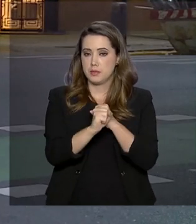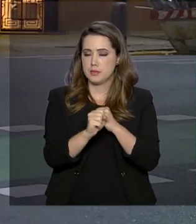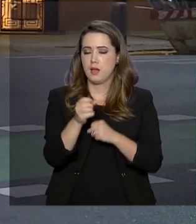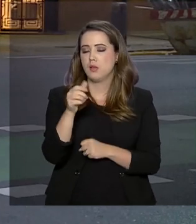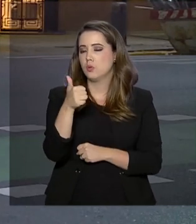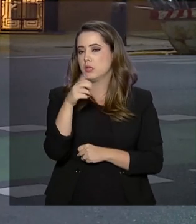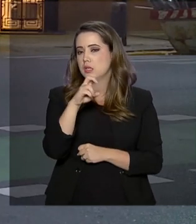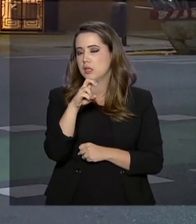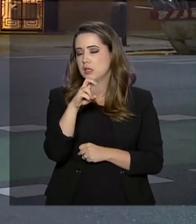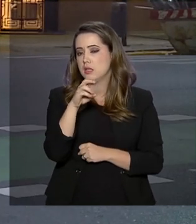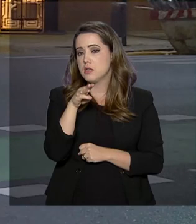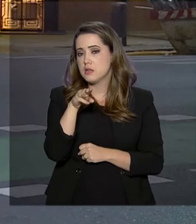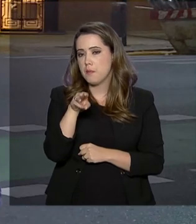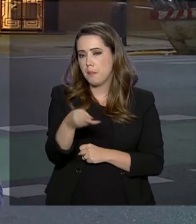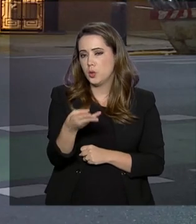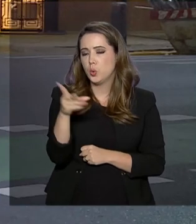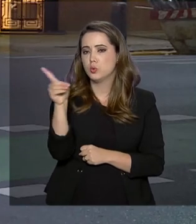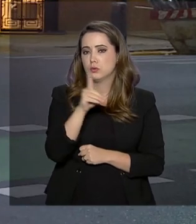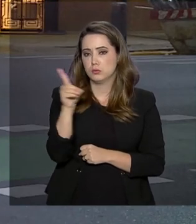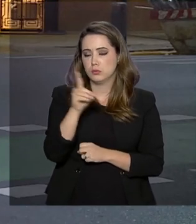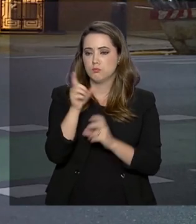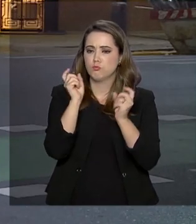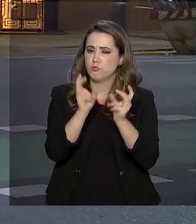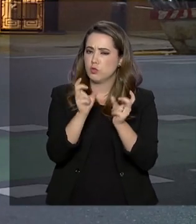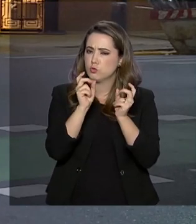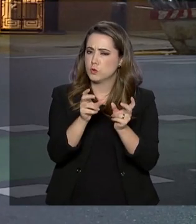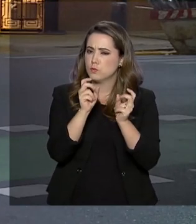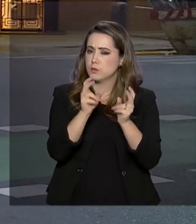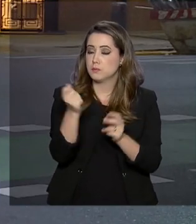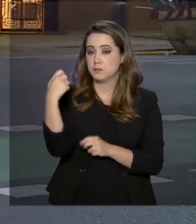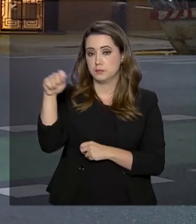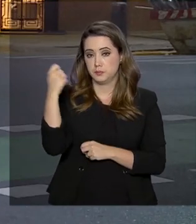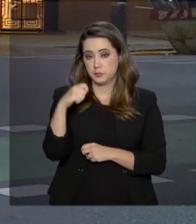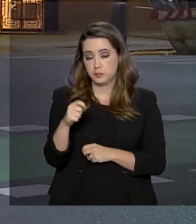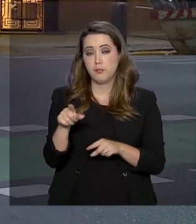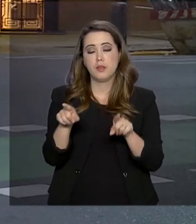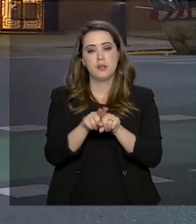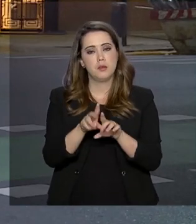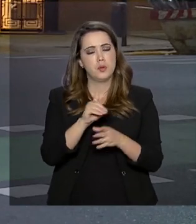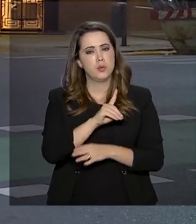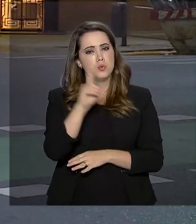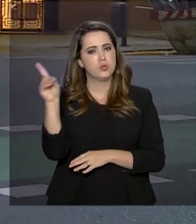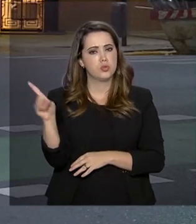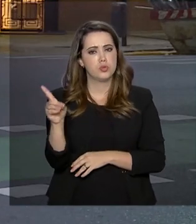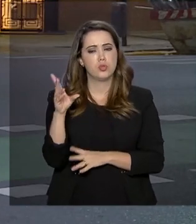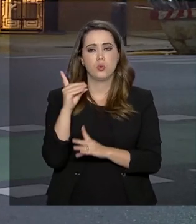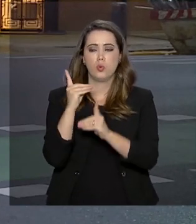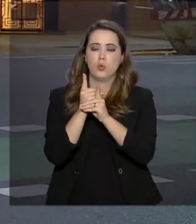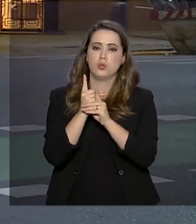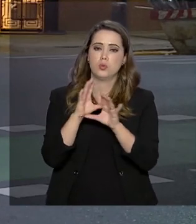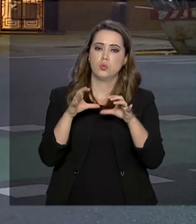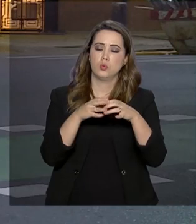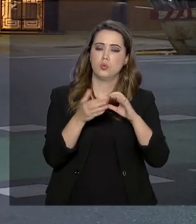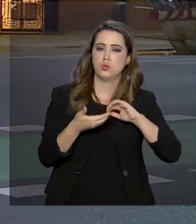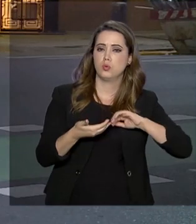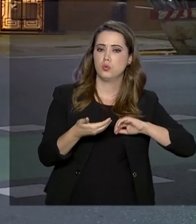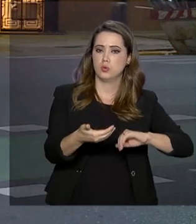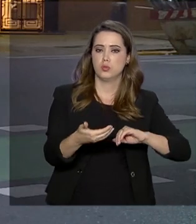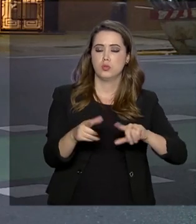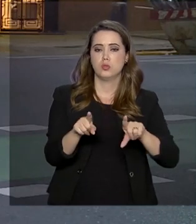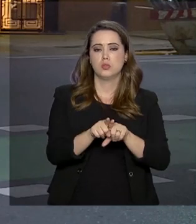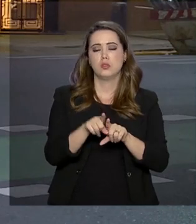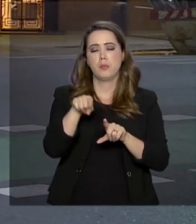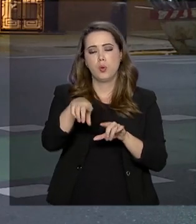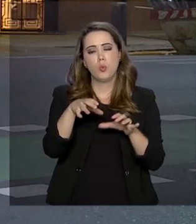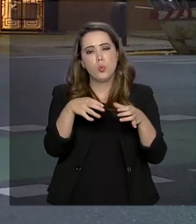dólares em exportação durante o dia o presidente do senado também vai se encontrar com a cúpula do congresso a corte suprema